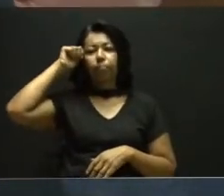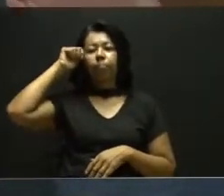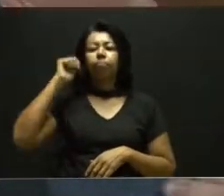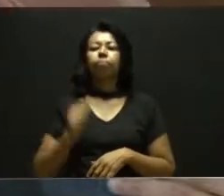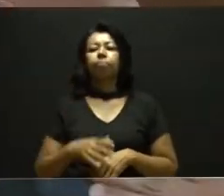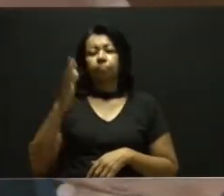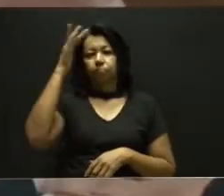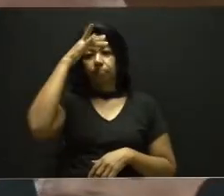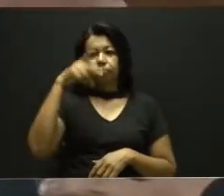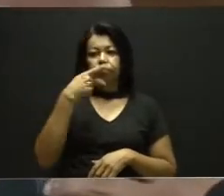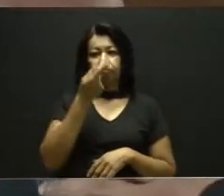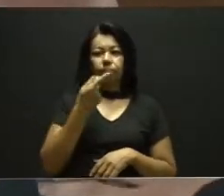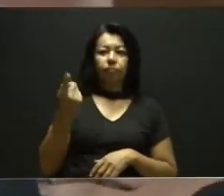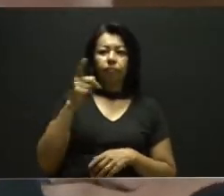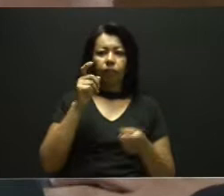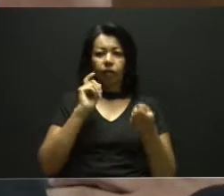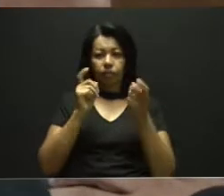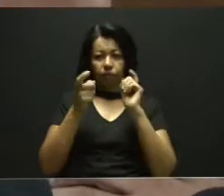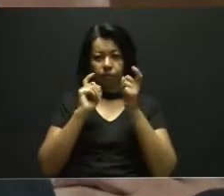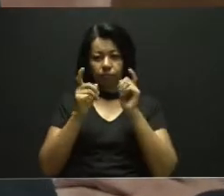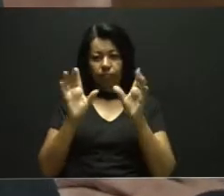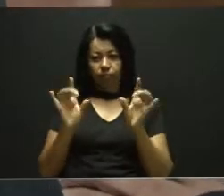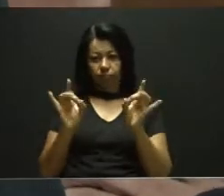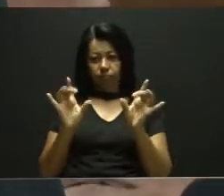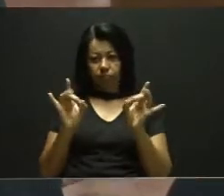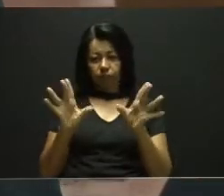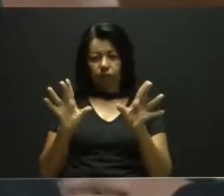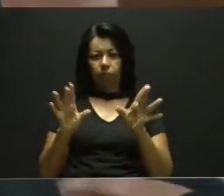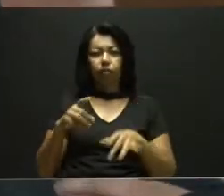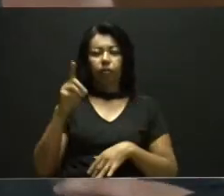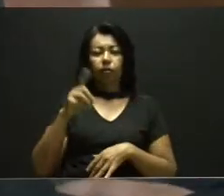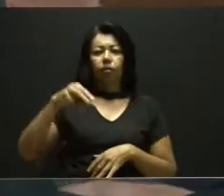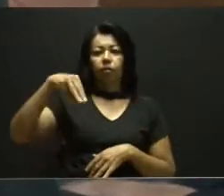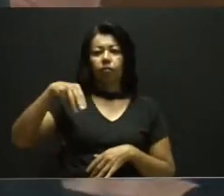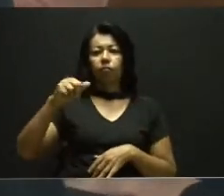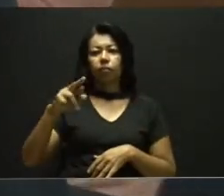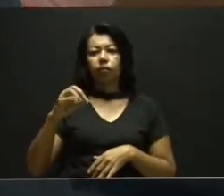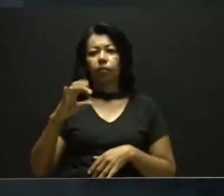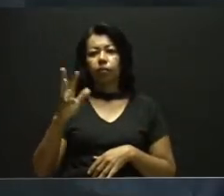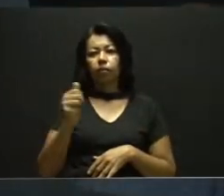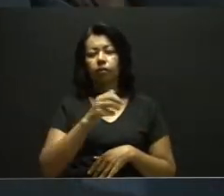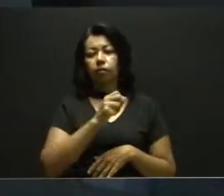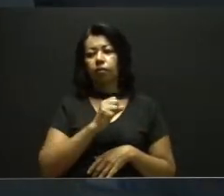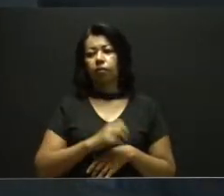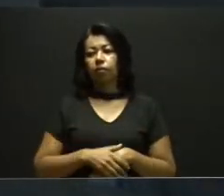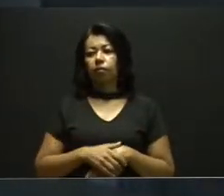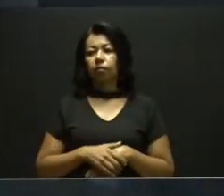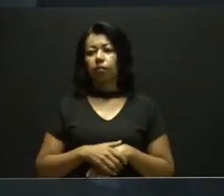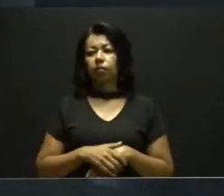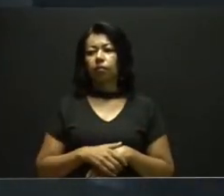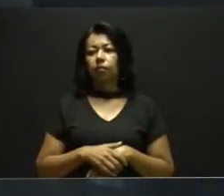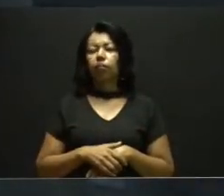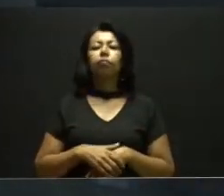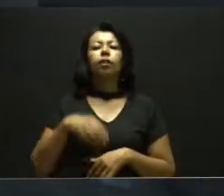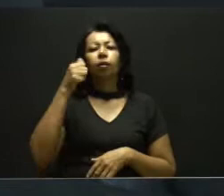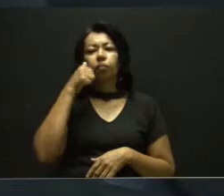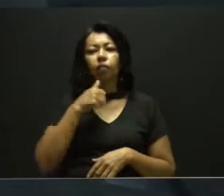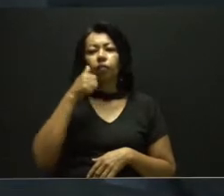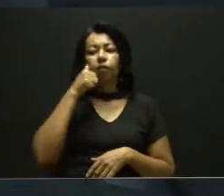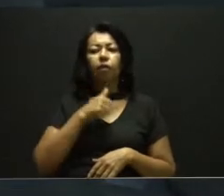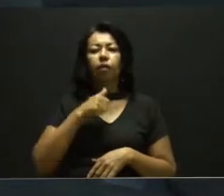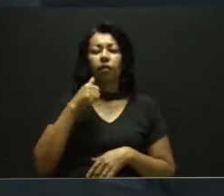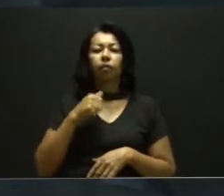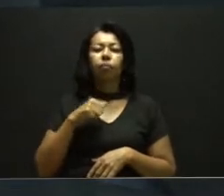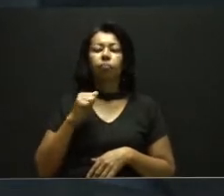oficial destas deste ato solene será a maria santos da silva ela que agente